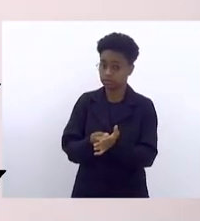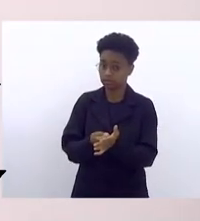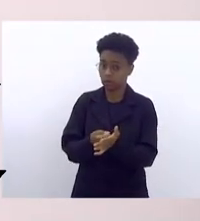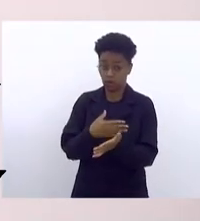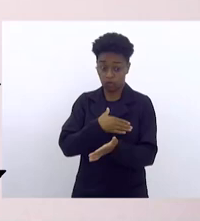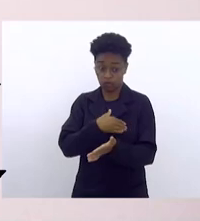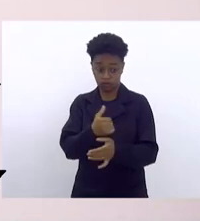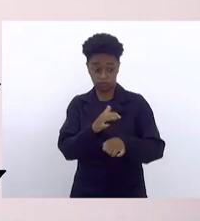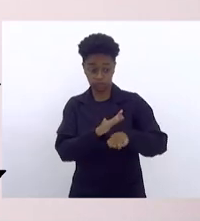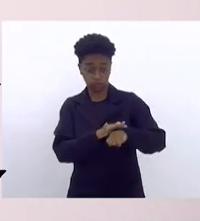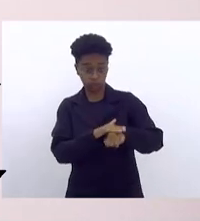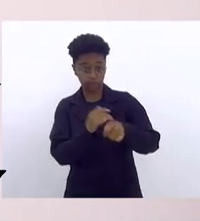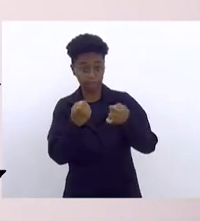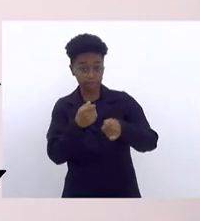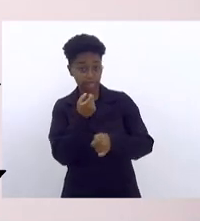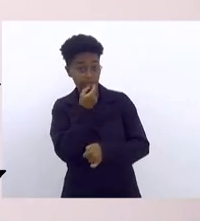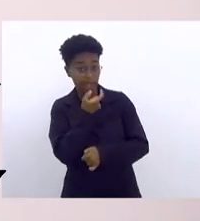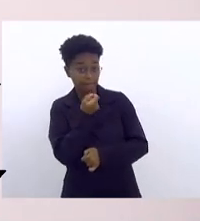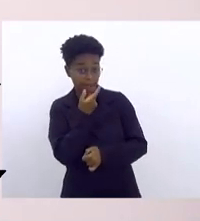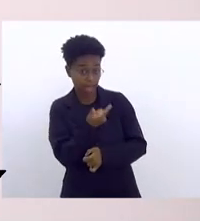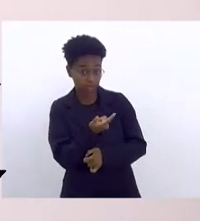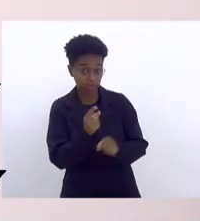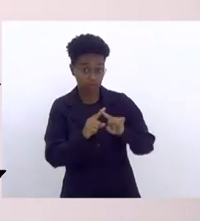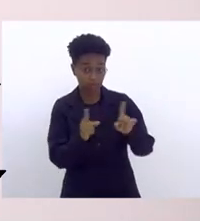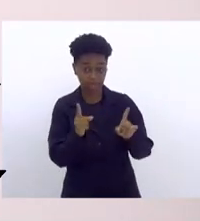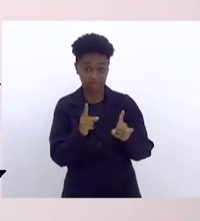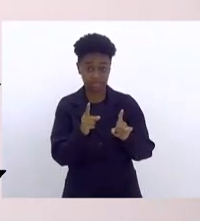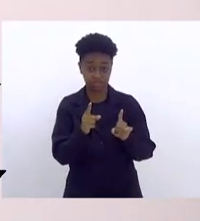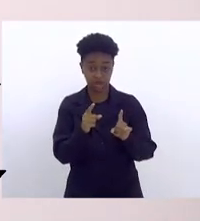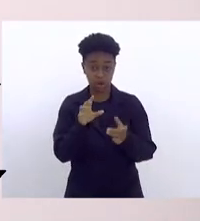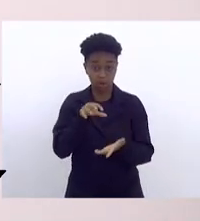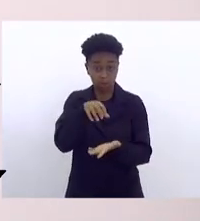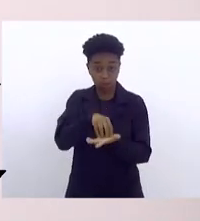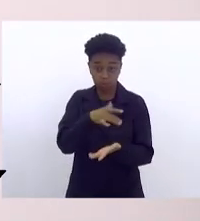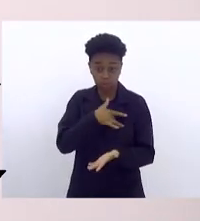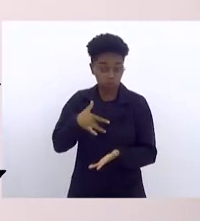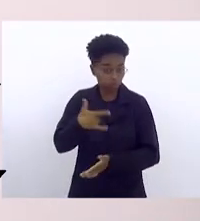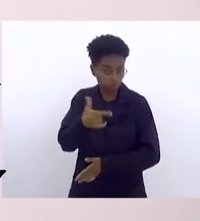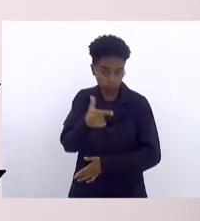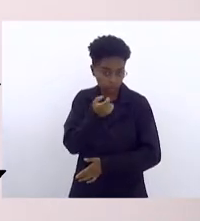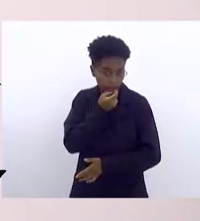filho está doente precisa de remédio e que o posto de saúde não tem remédio